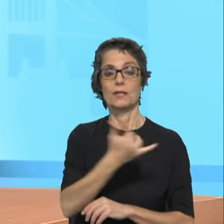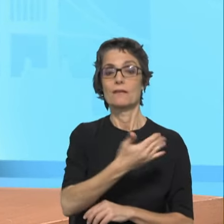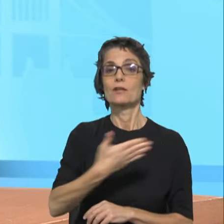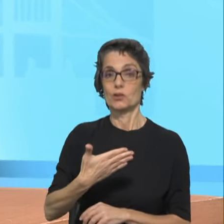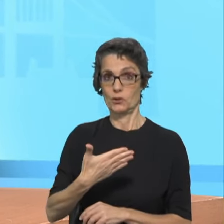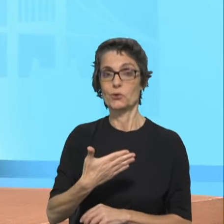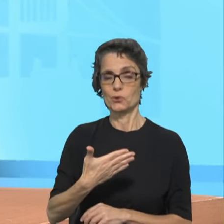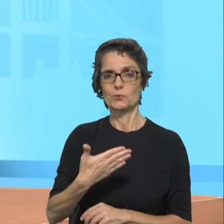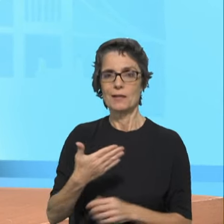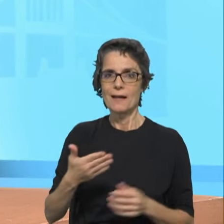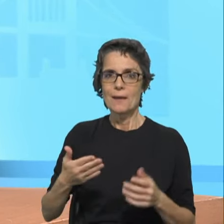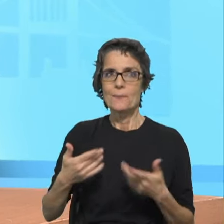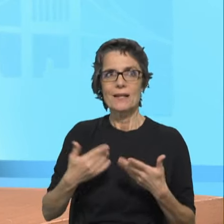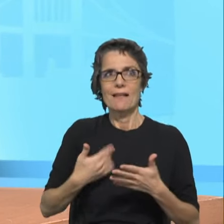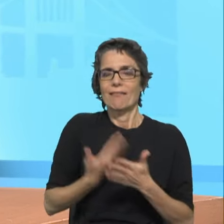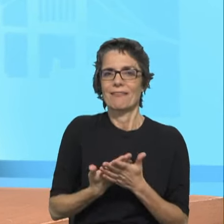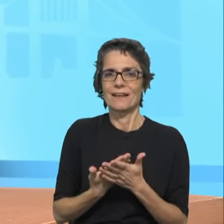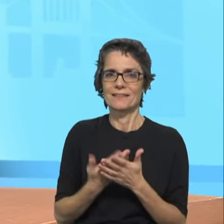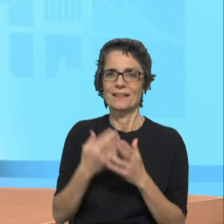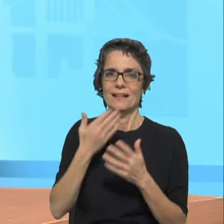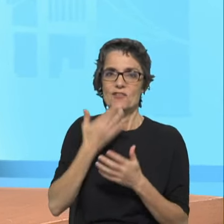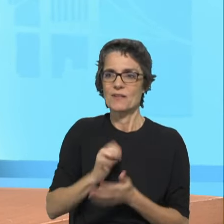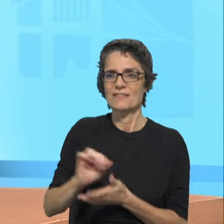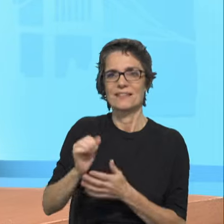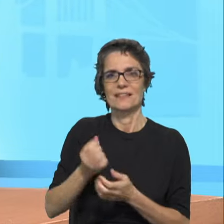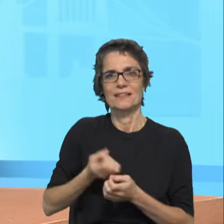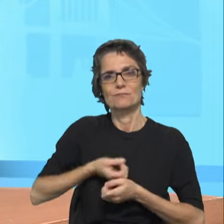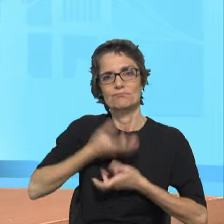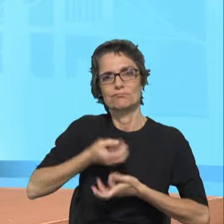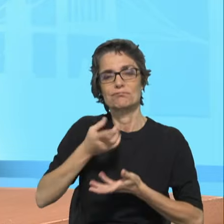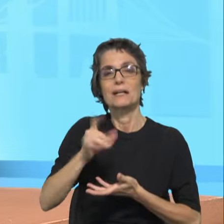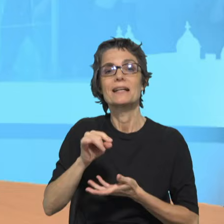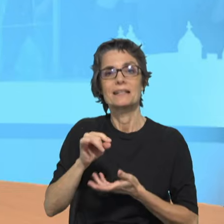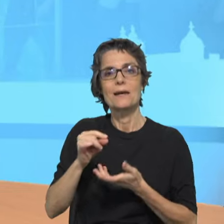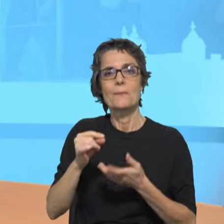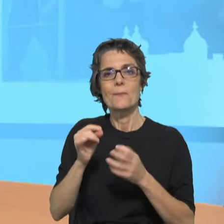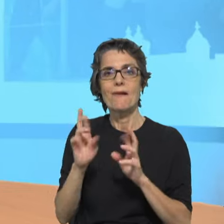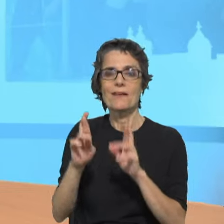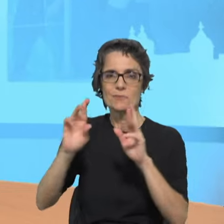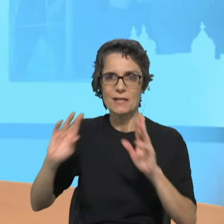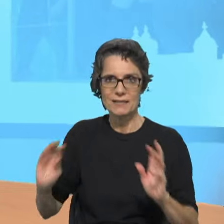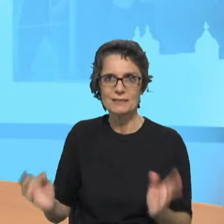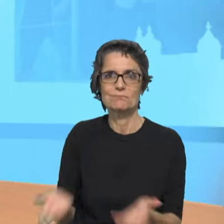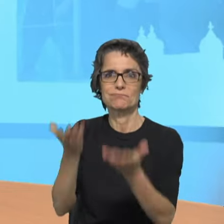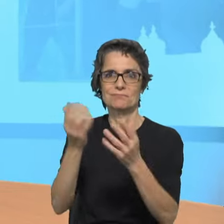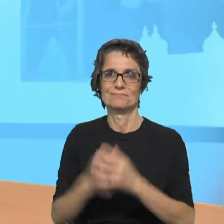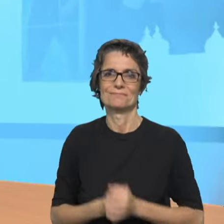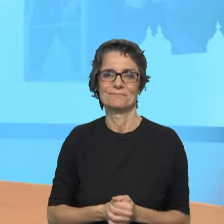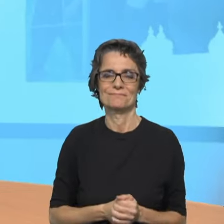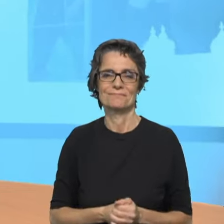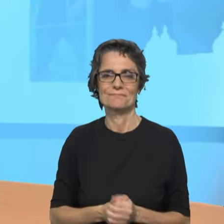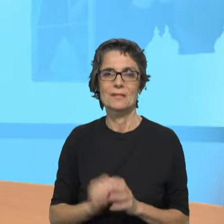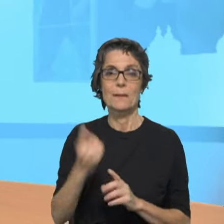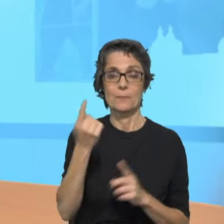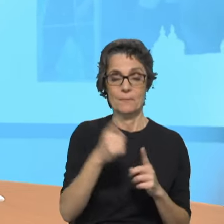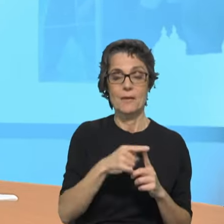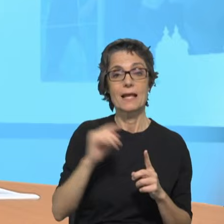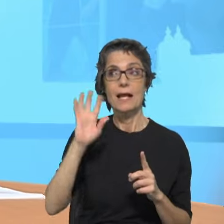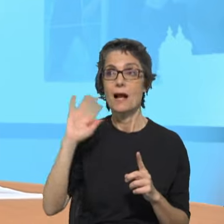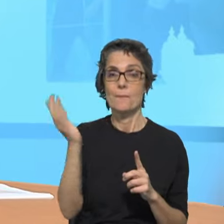Cultivando a Esperança, nesse dia em que a conferência é dedicada a cultivar a esperança. A primeira, Guardando o Ambiente, a segunda,